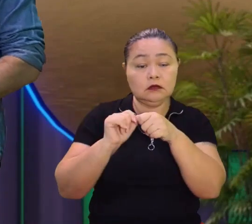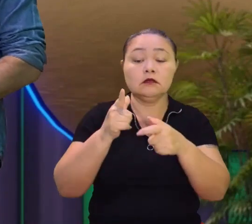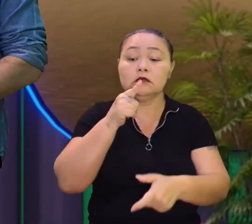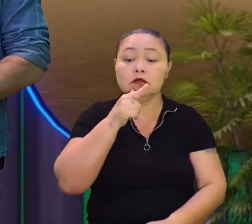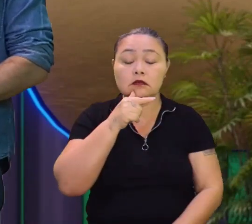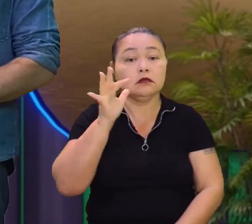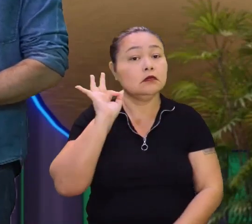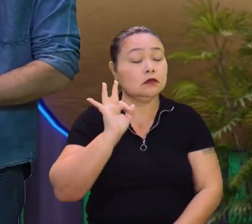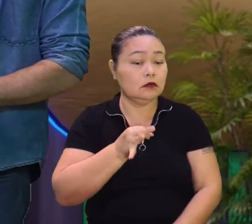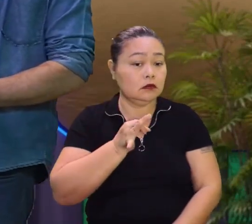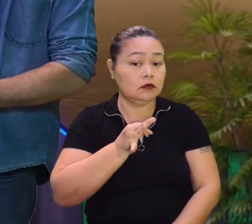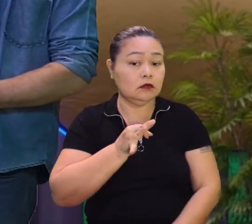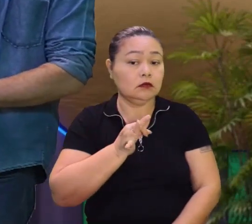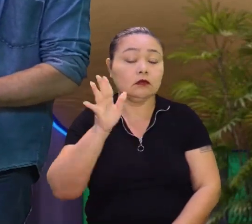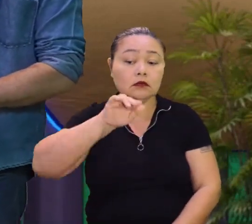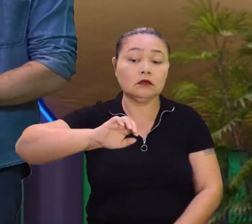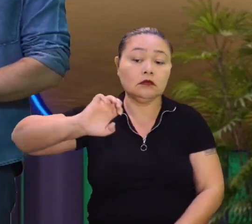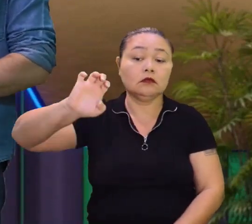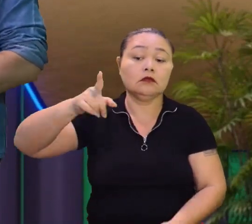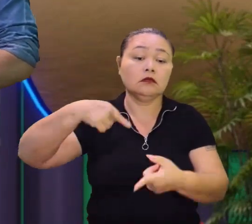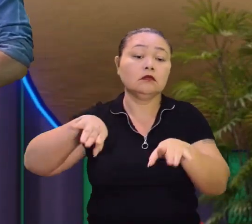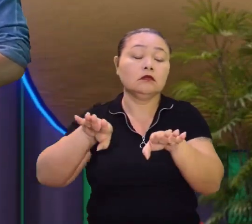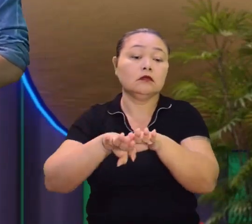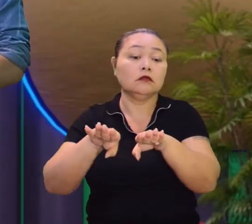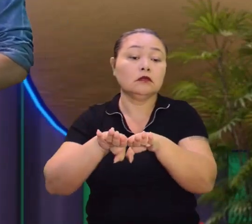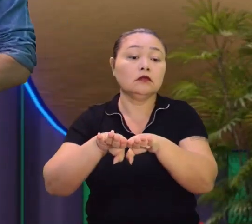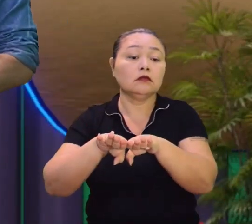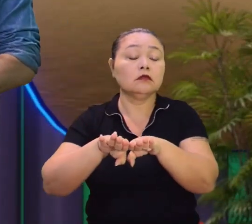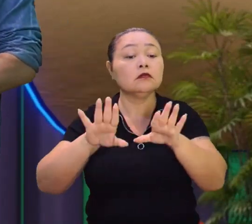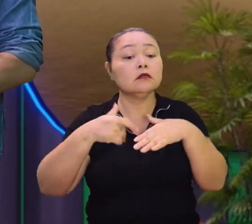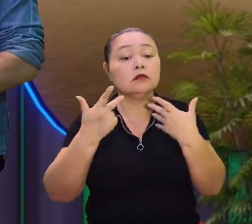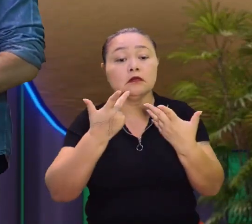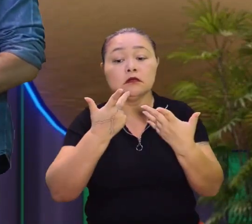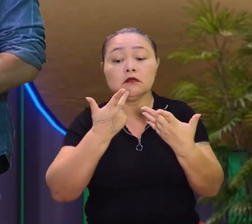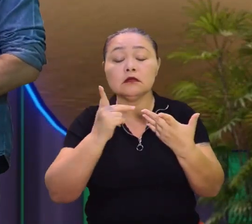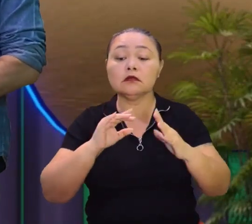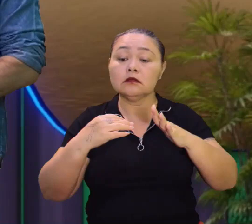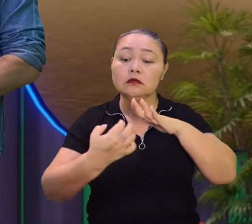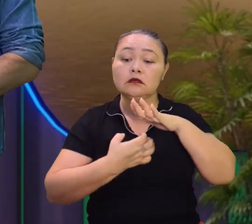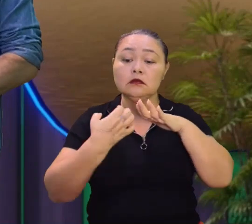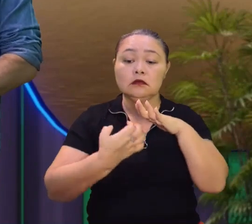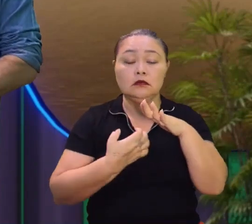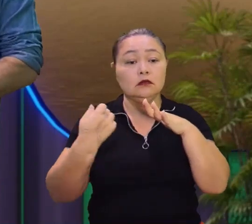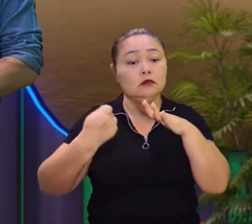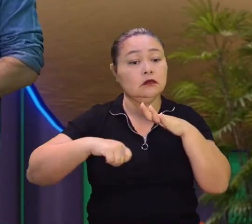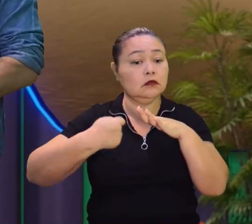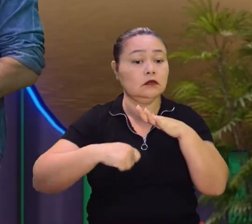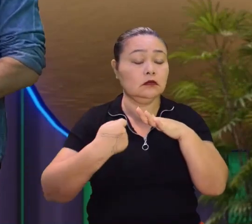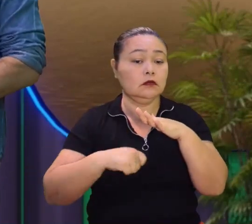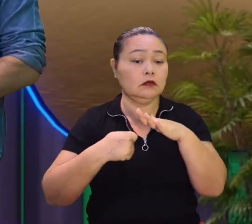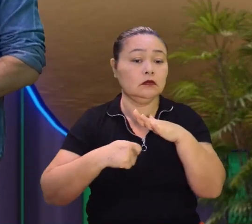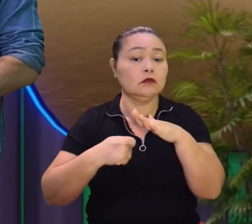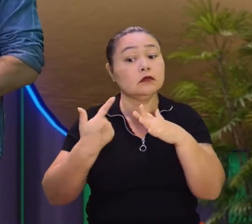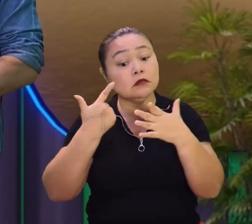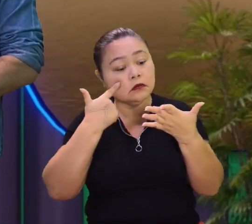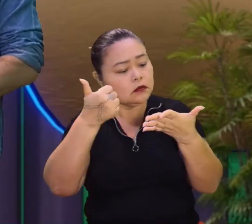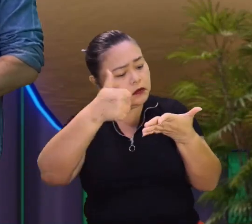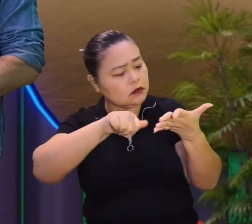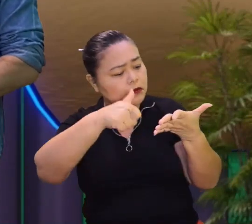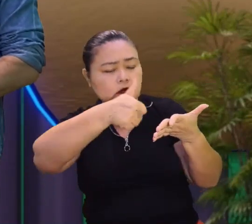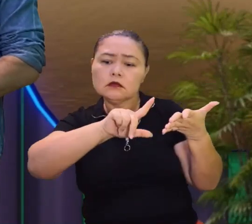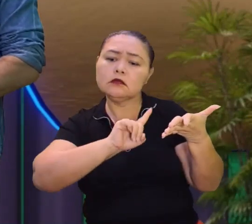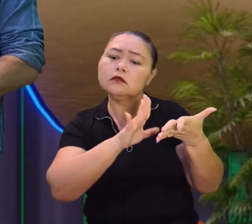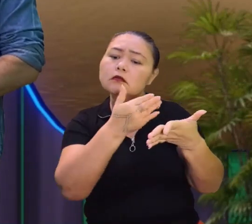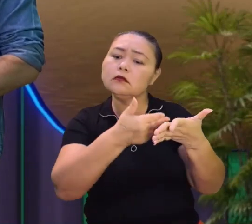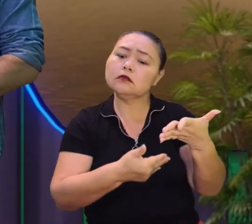quantidade de água, certo? E na Europa também. Na Europa também. Então, falando da indústria, a gente precisa rever